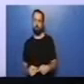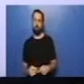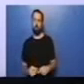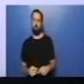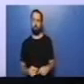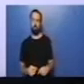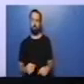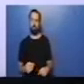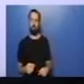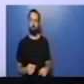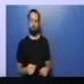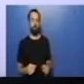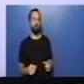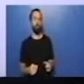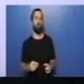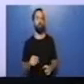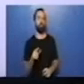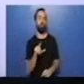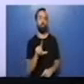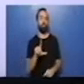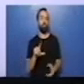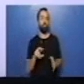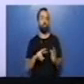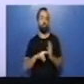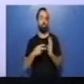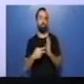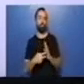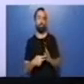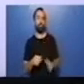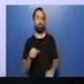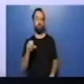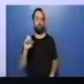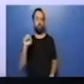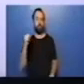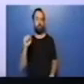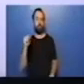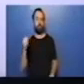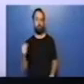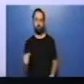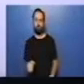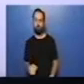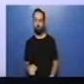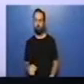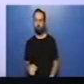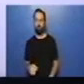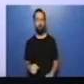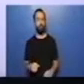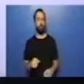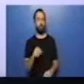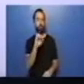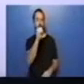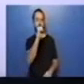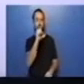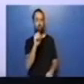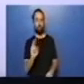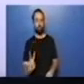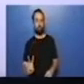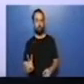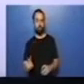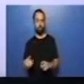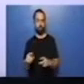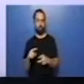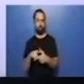No lugar do L, coloco o 8. O 8 eu posso dividir por 2. Ó, 8 dividido por